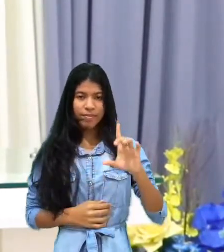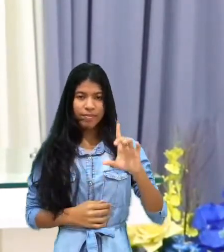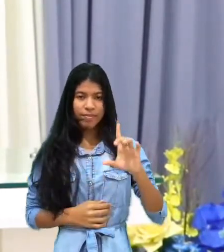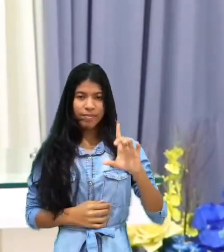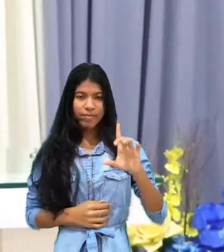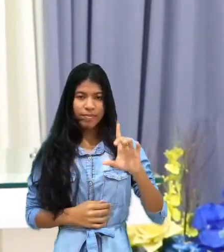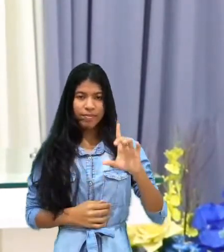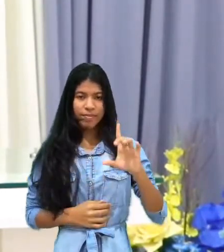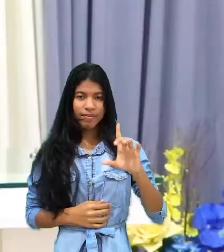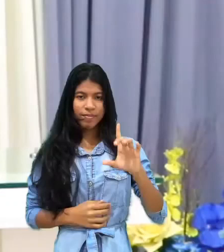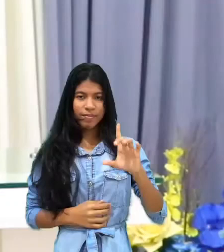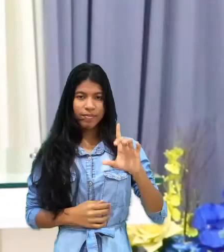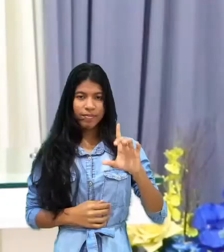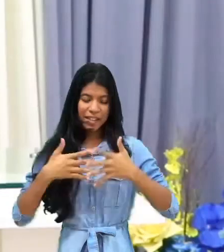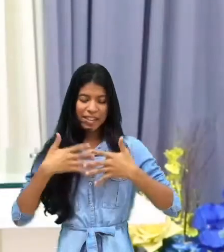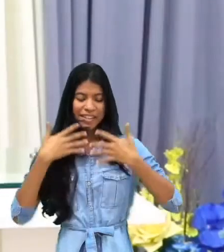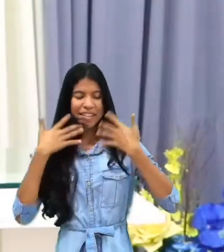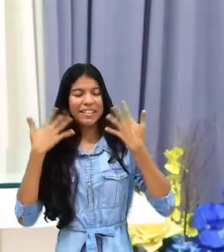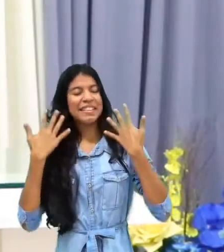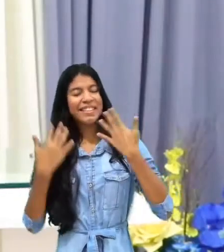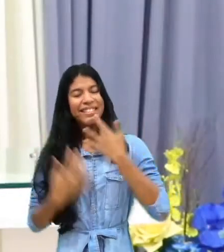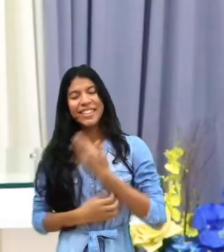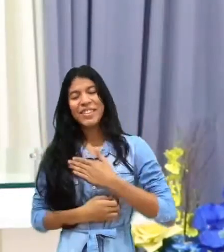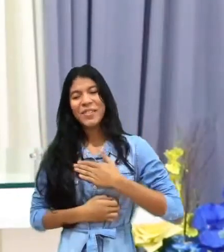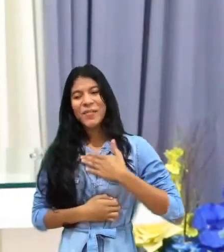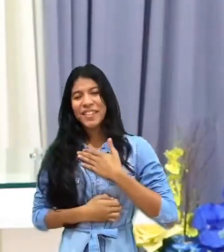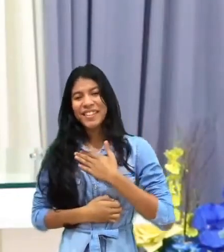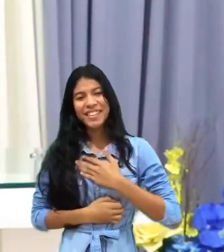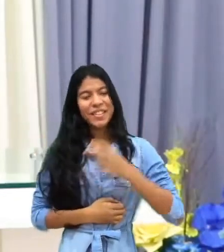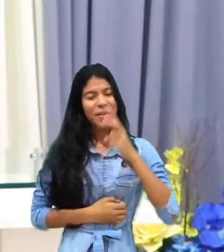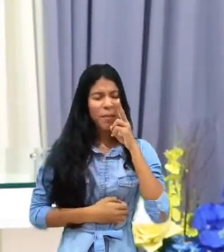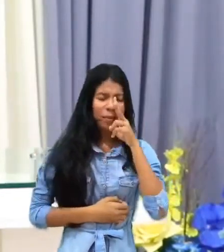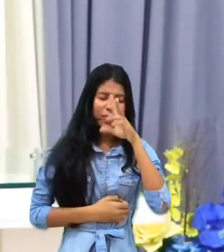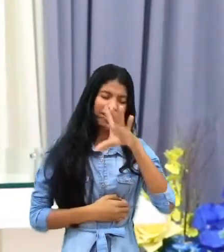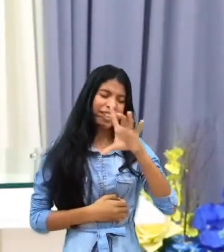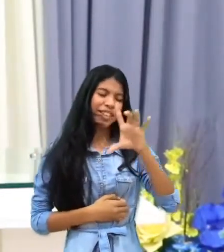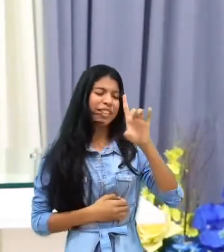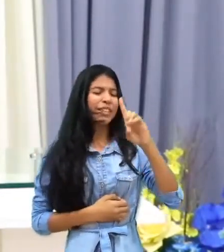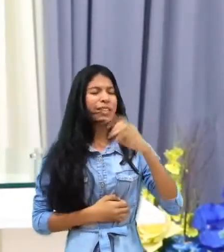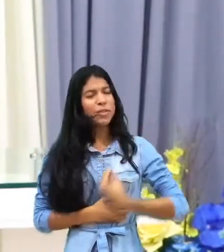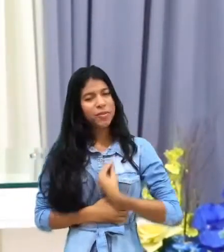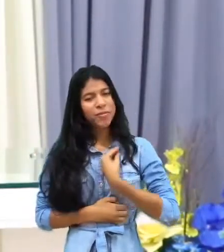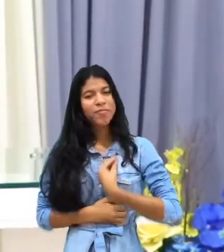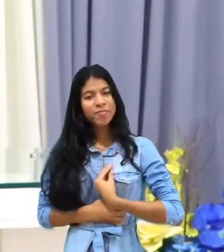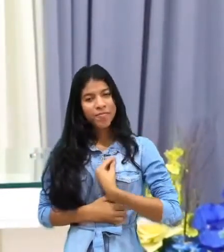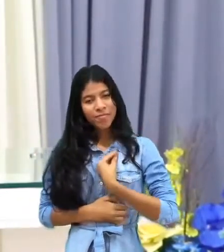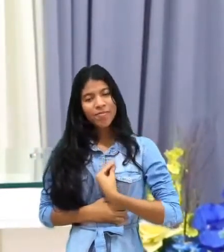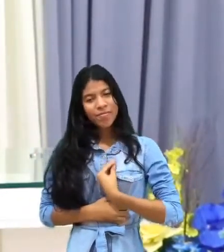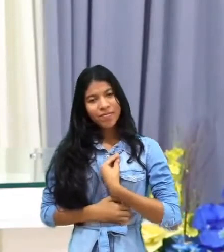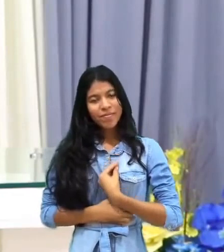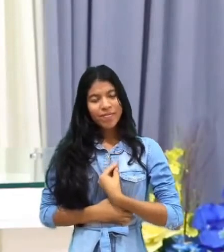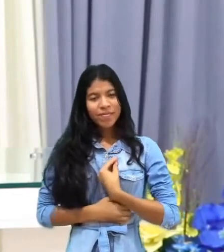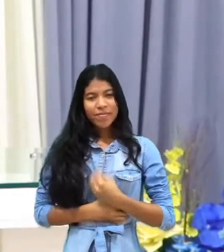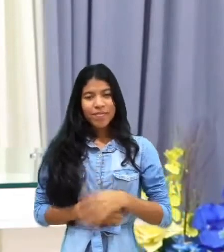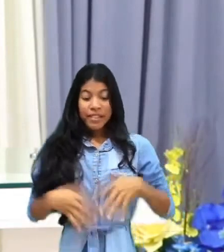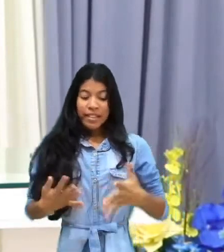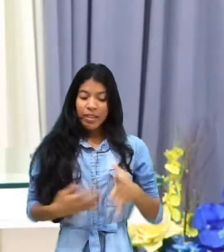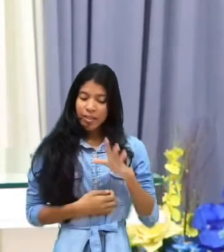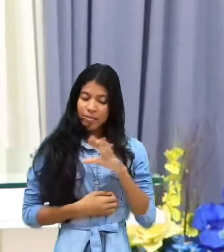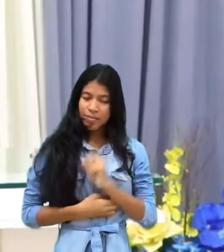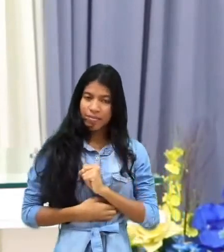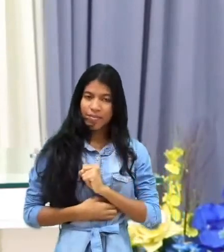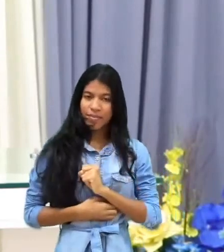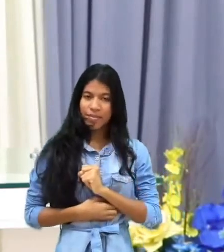Havia agora alegria, satisfação, poder de Deus na sua vida. Então, queridos,